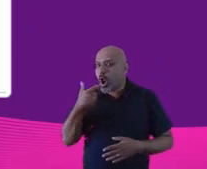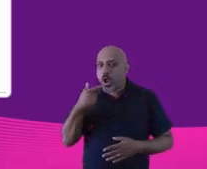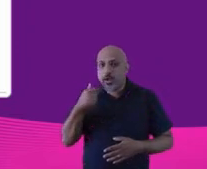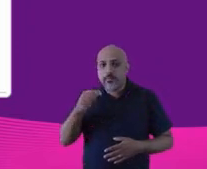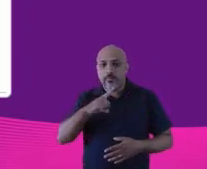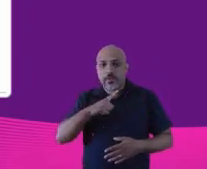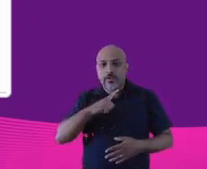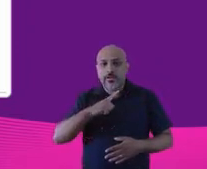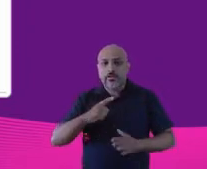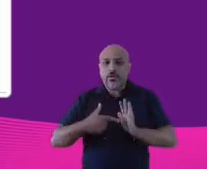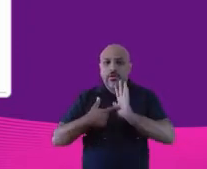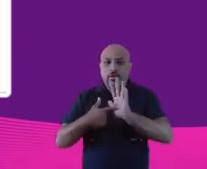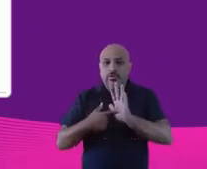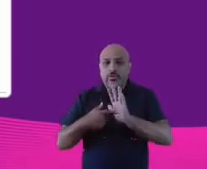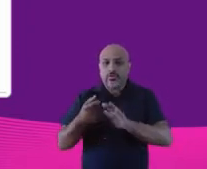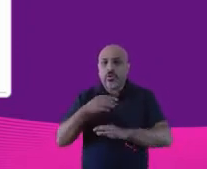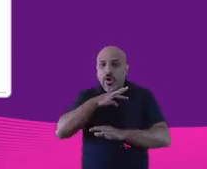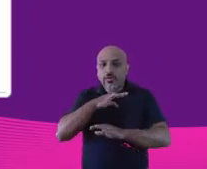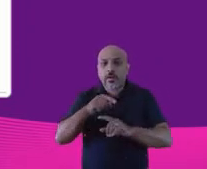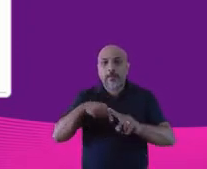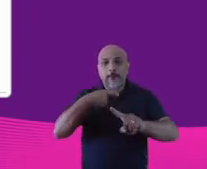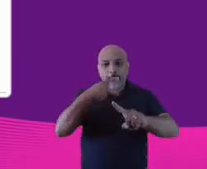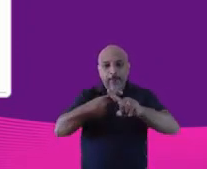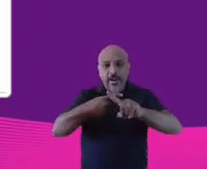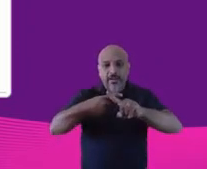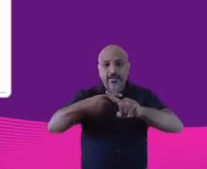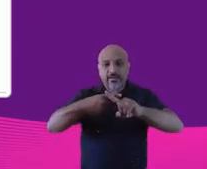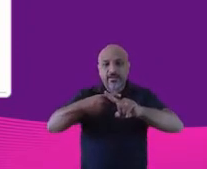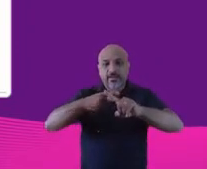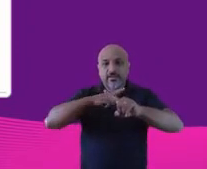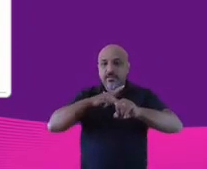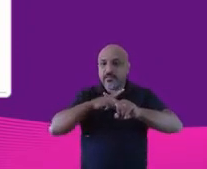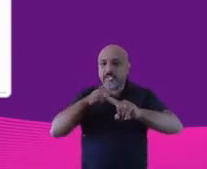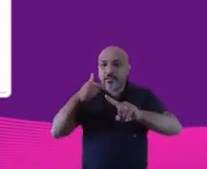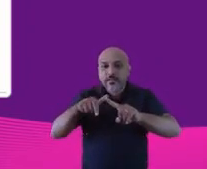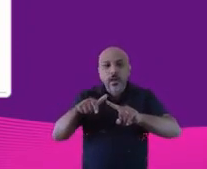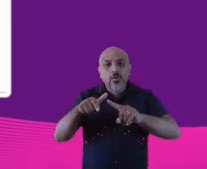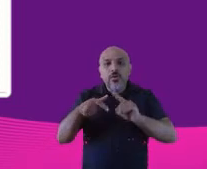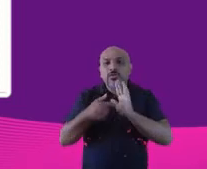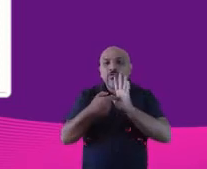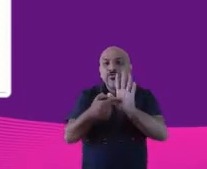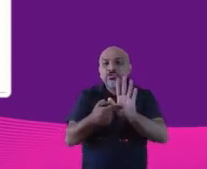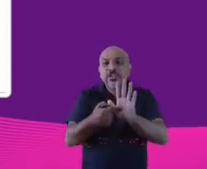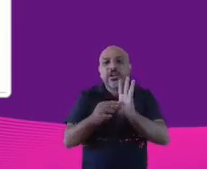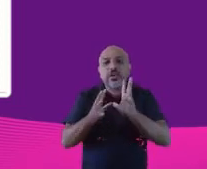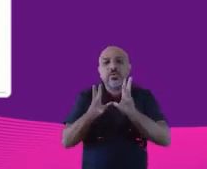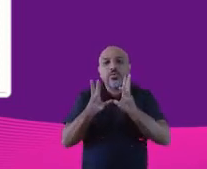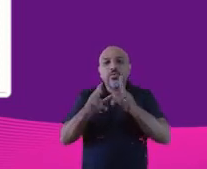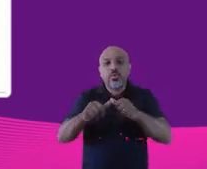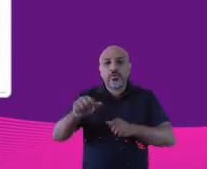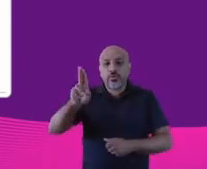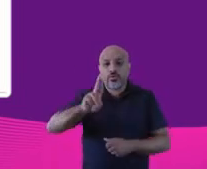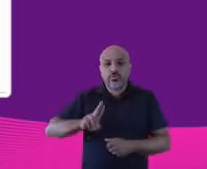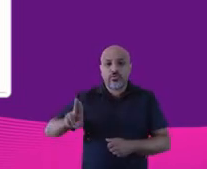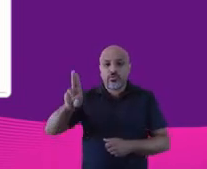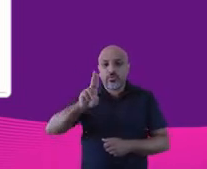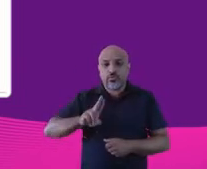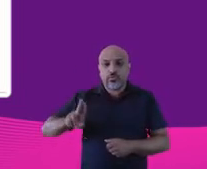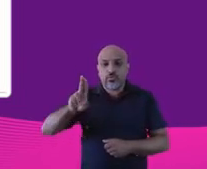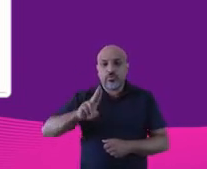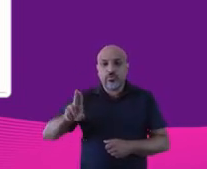cardiotóxica, né? Mas que não contraindica totalmente o uso nos